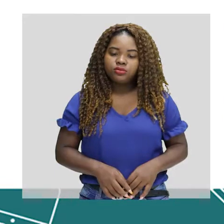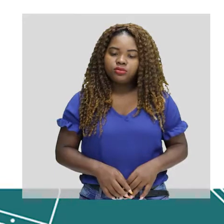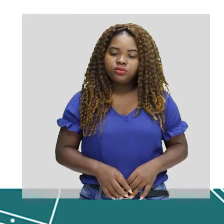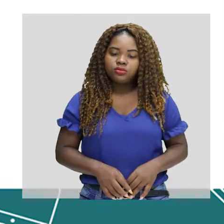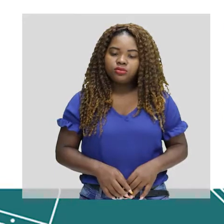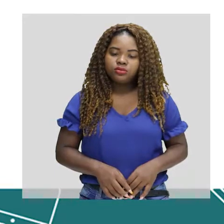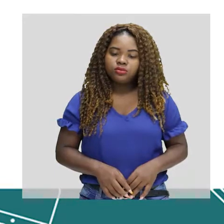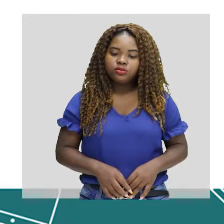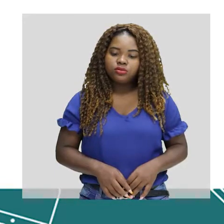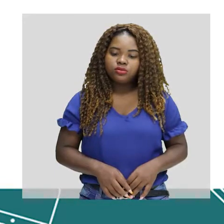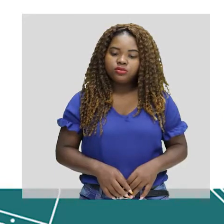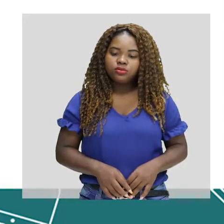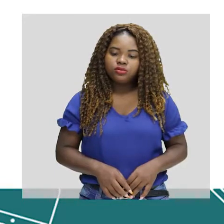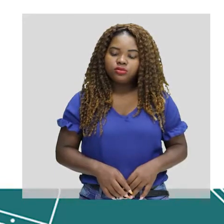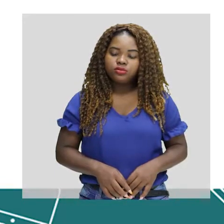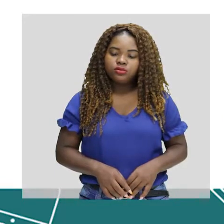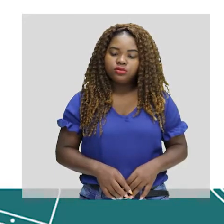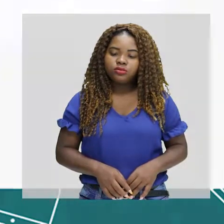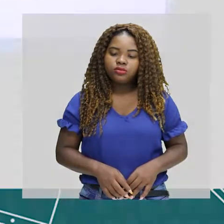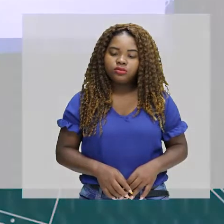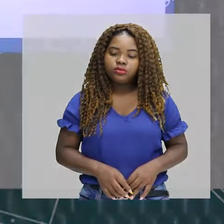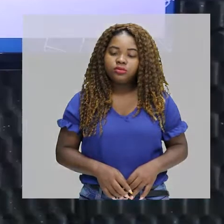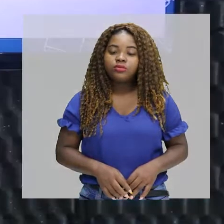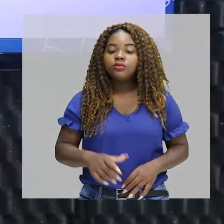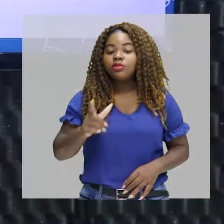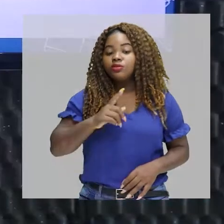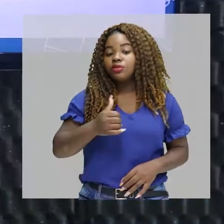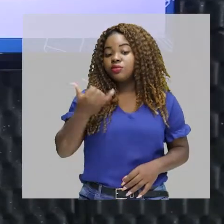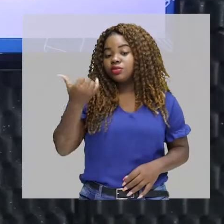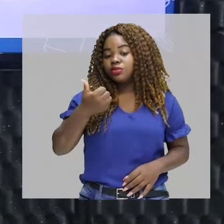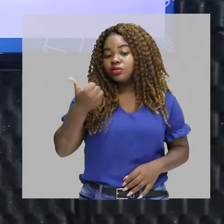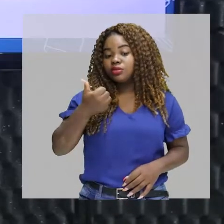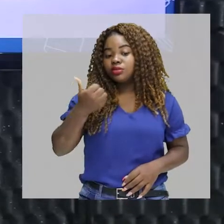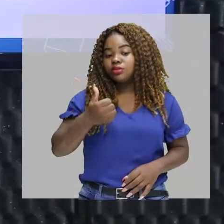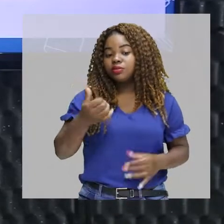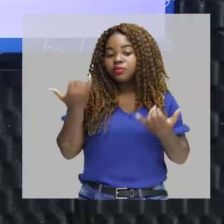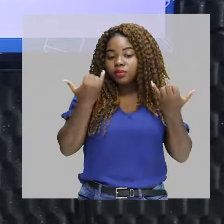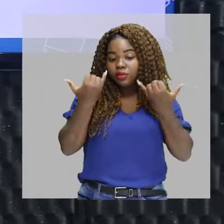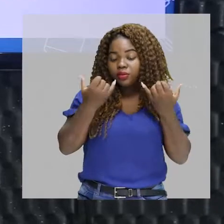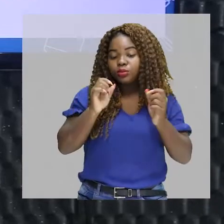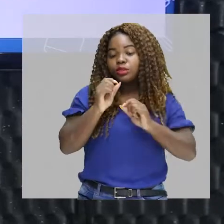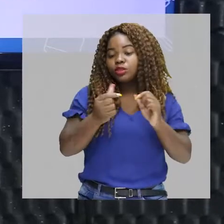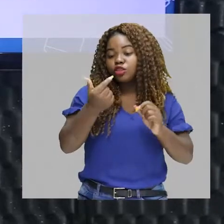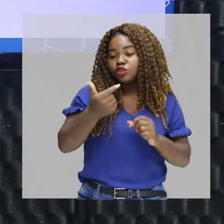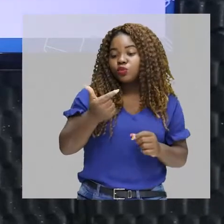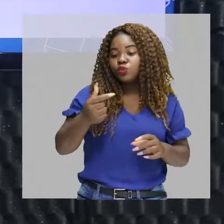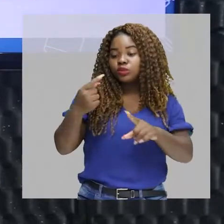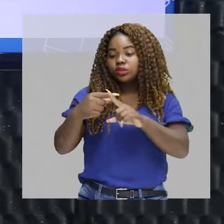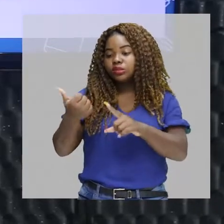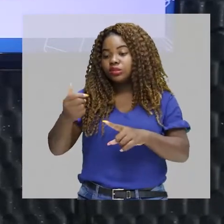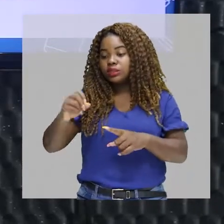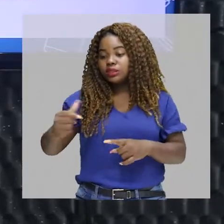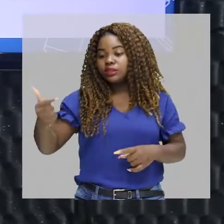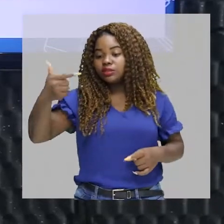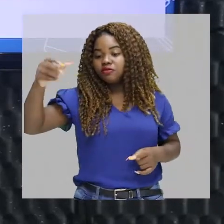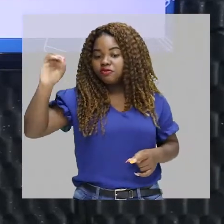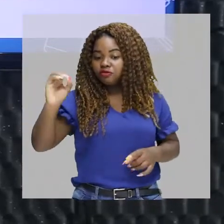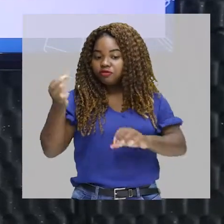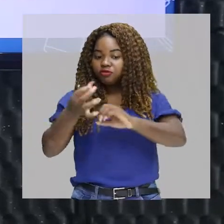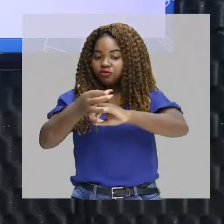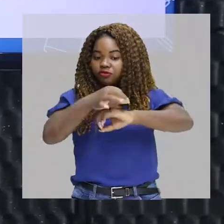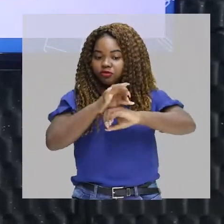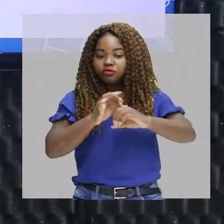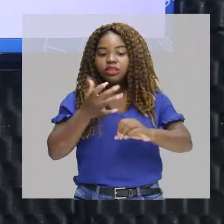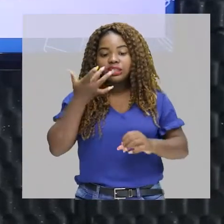essa chapa, foram necessários, nossa primeira informação, 2 vezes 10 elevado a 20 átomos de ouro.